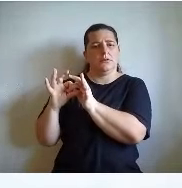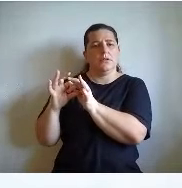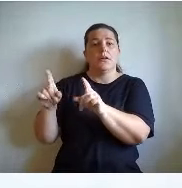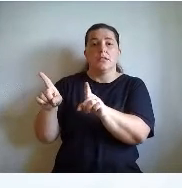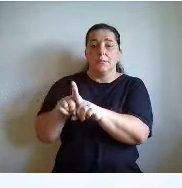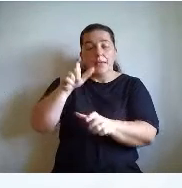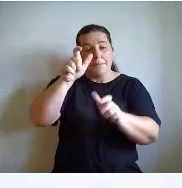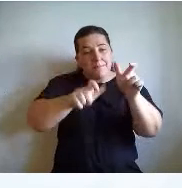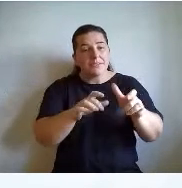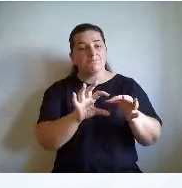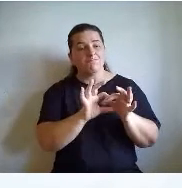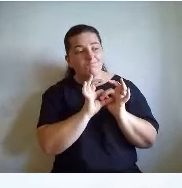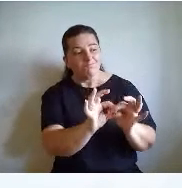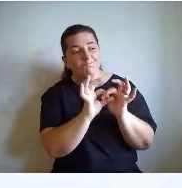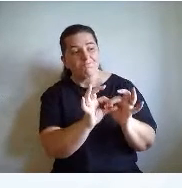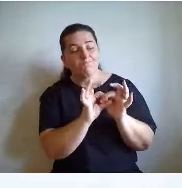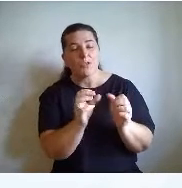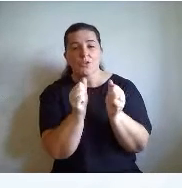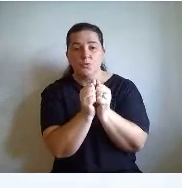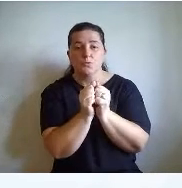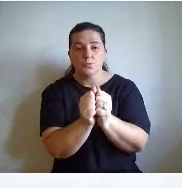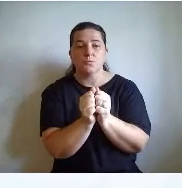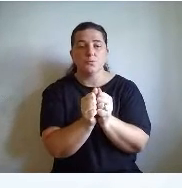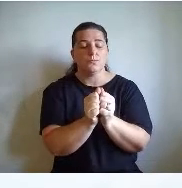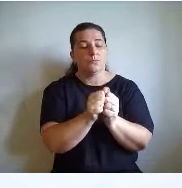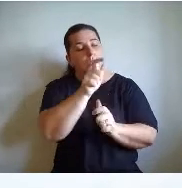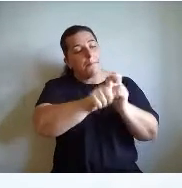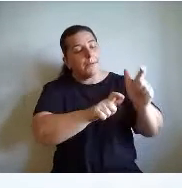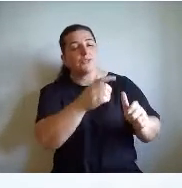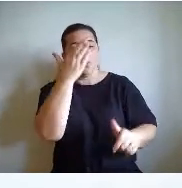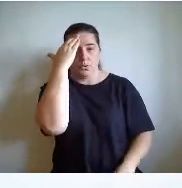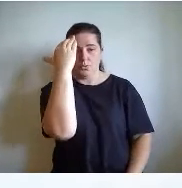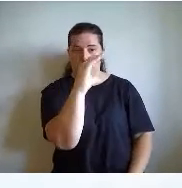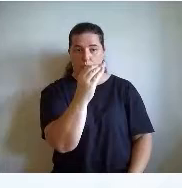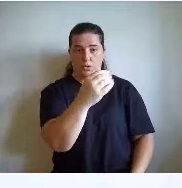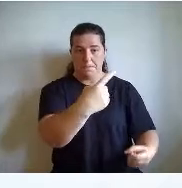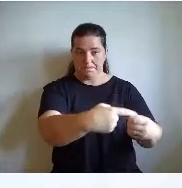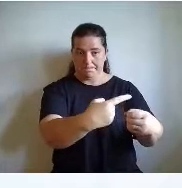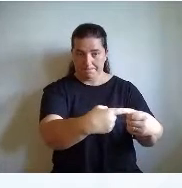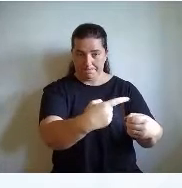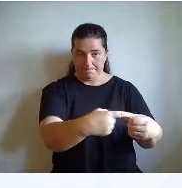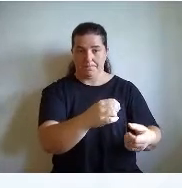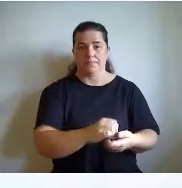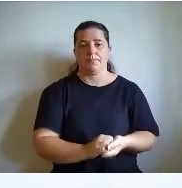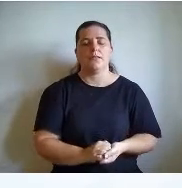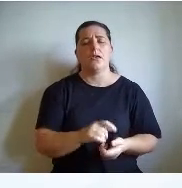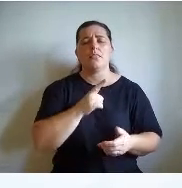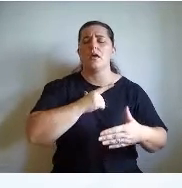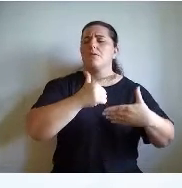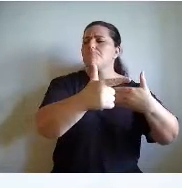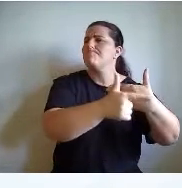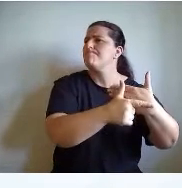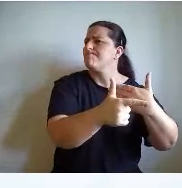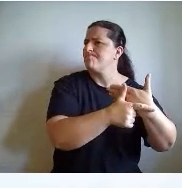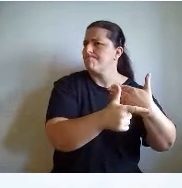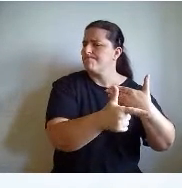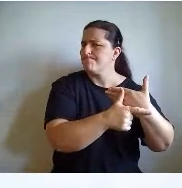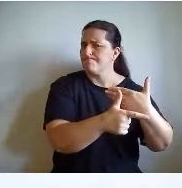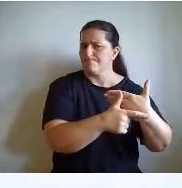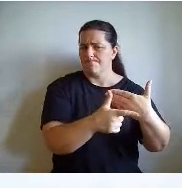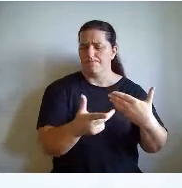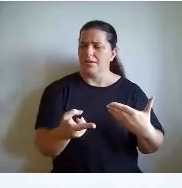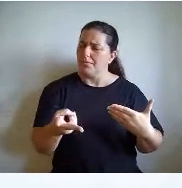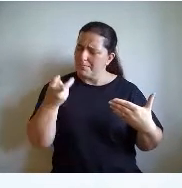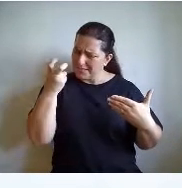são os companheiros e as companheiras de Curitiba, que têm tido um papel, Gilce, assim, muito,